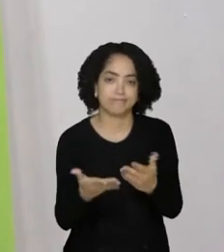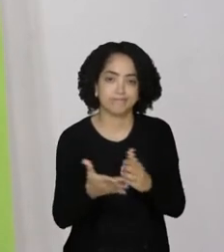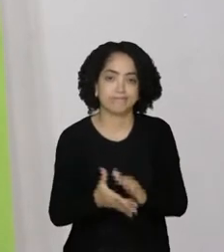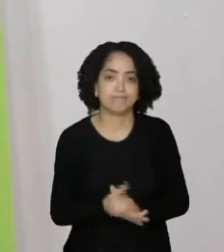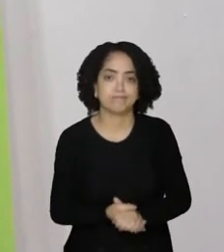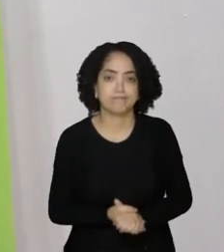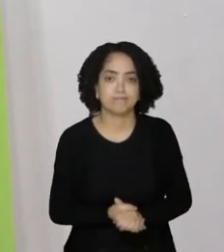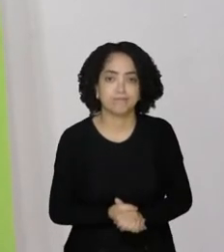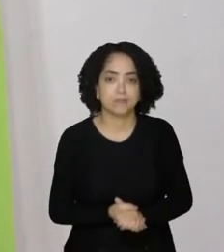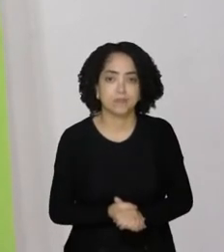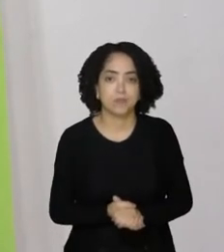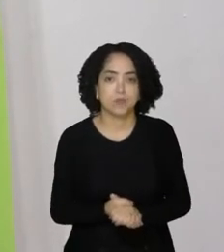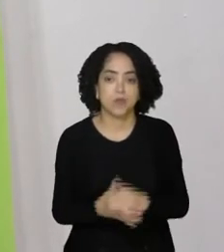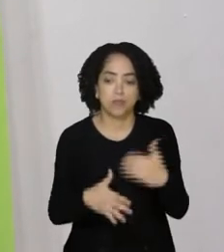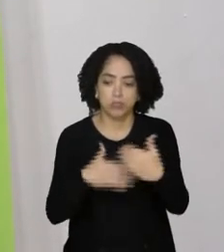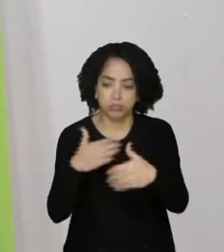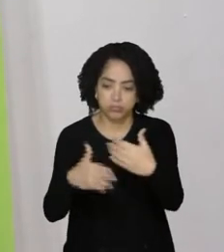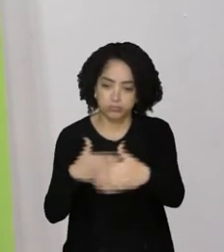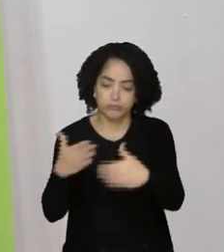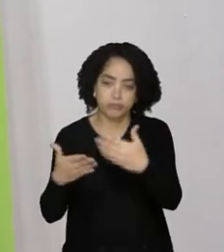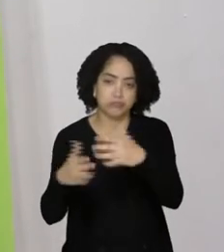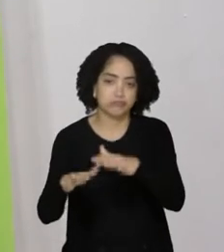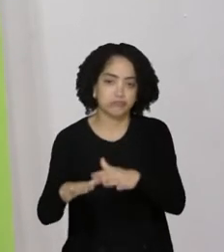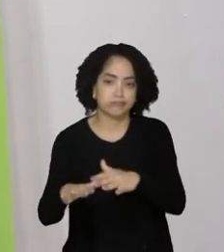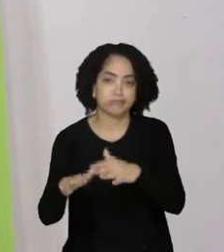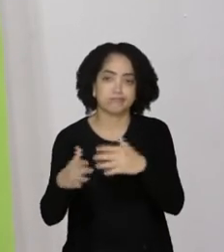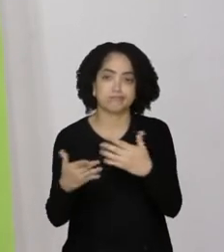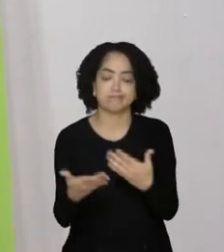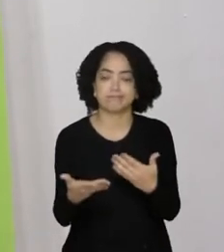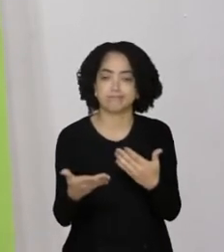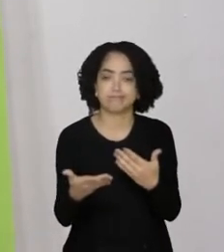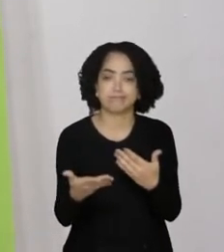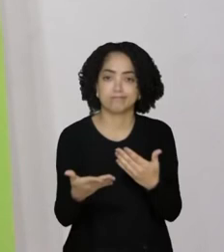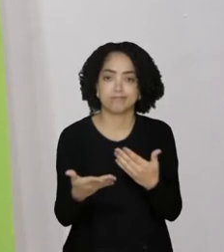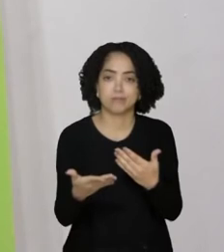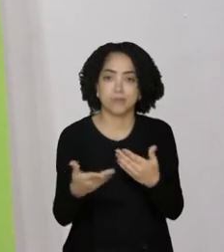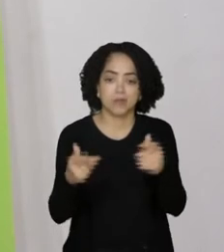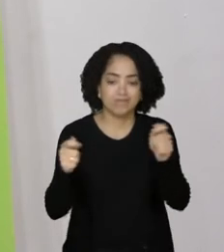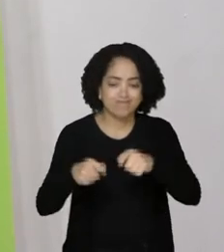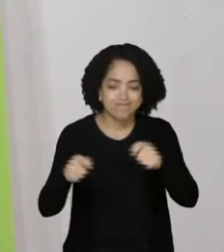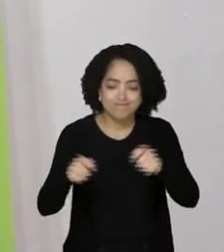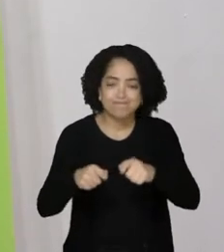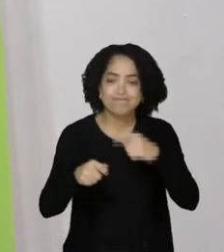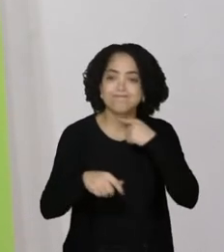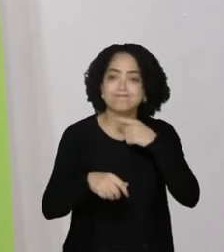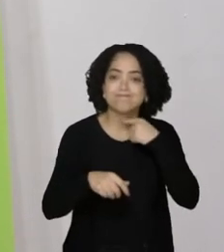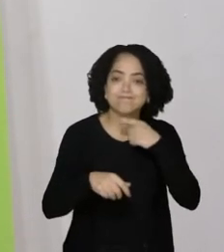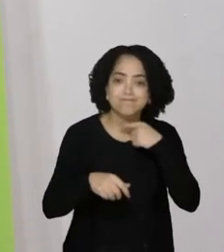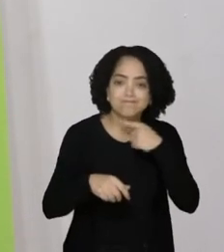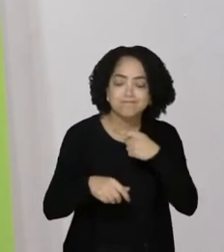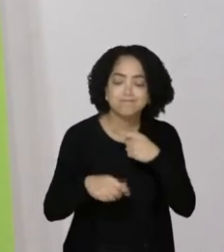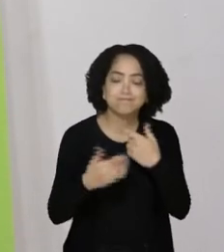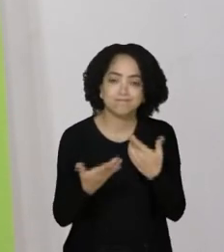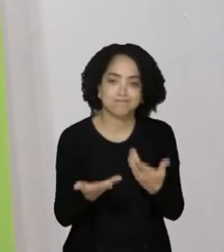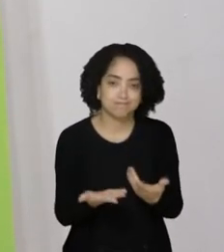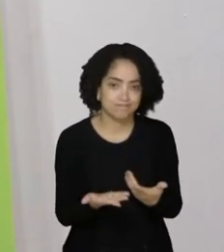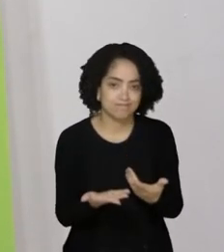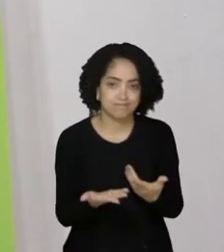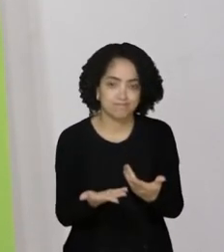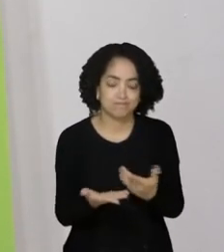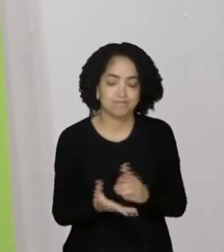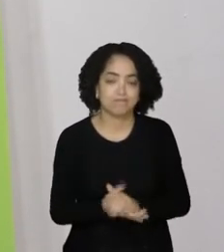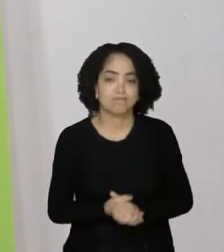um atrás do outro incapacidade gera incapacidade não tem o que